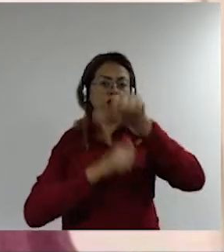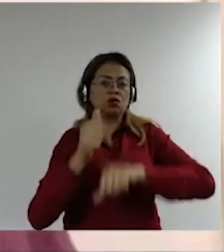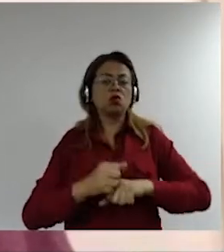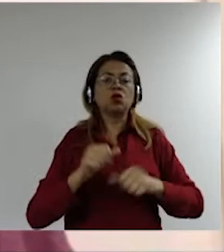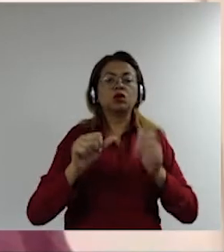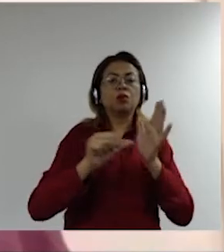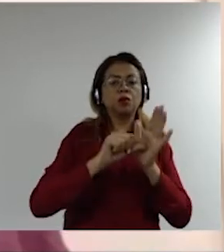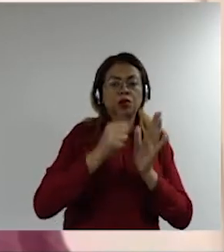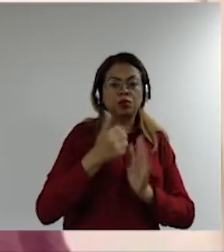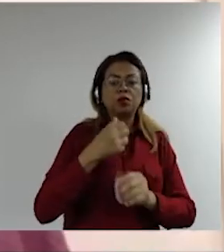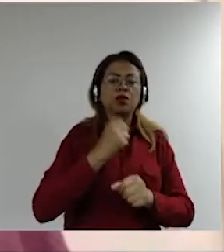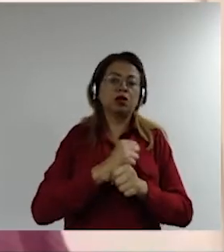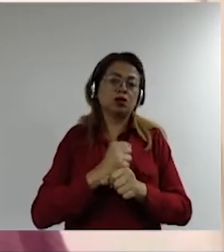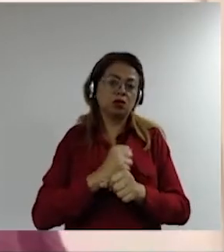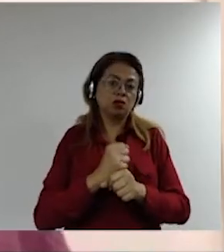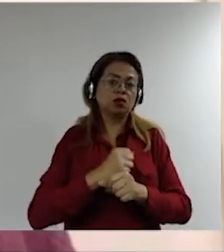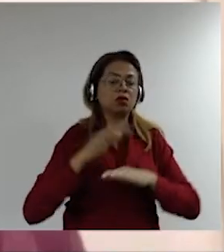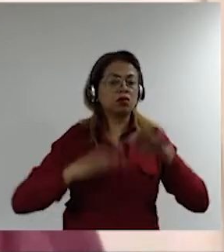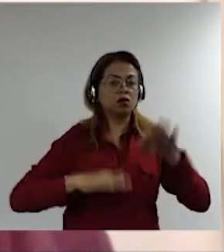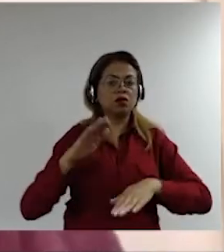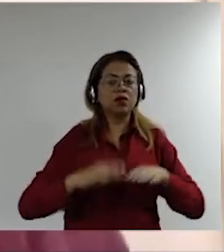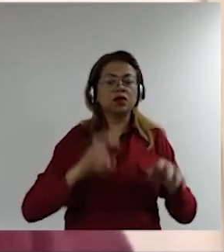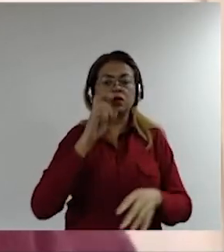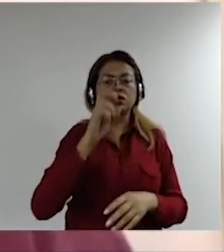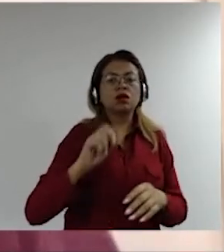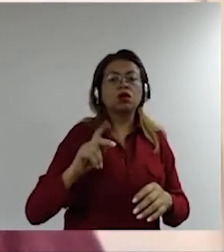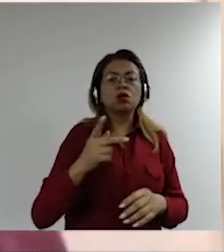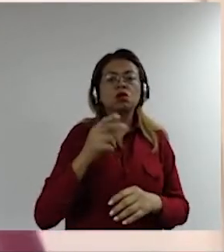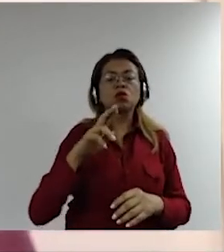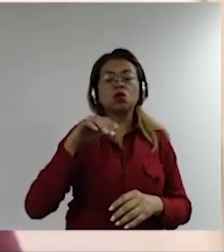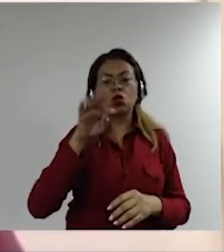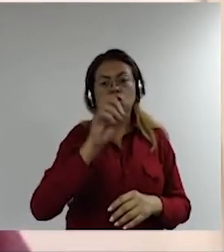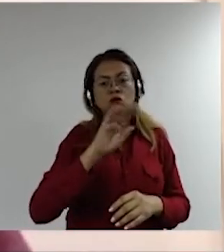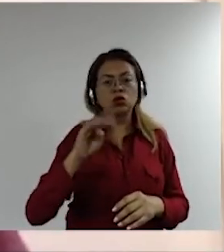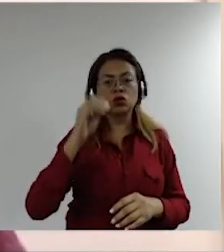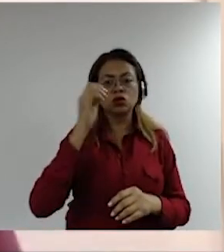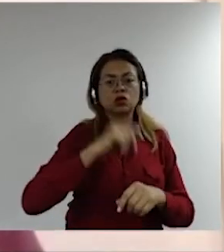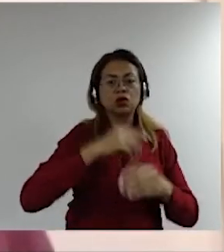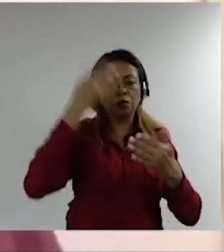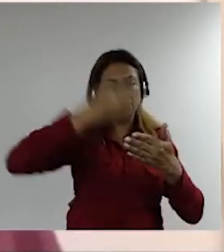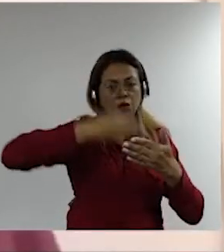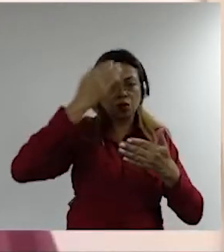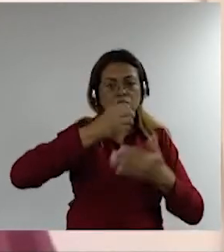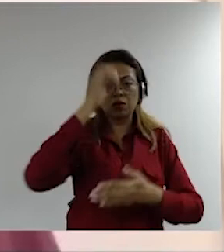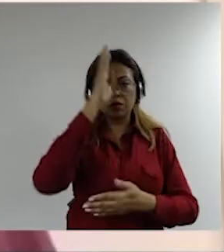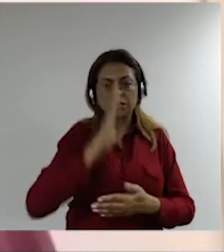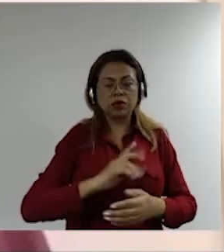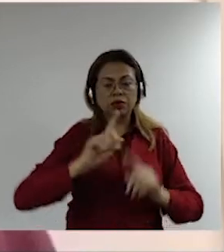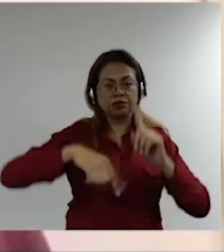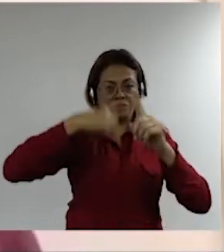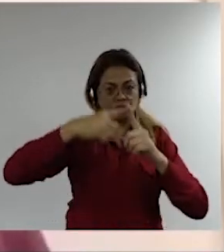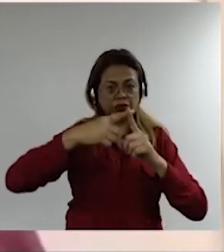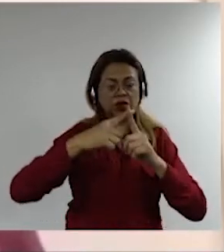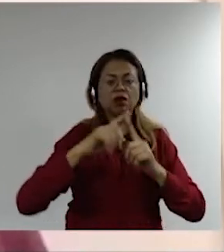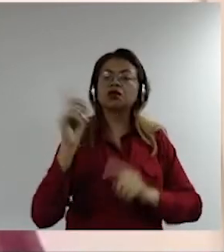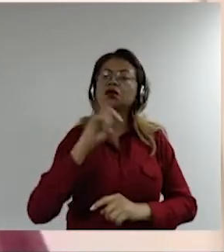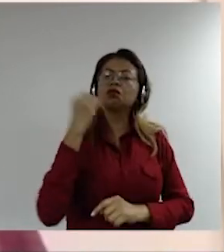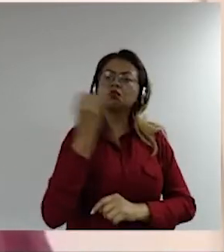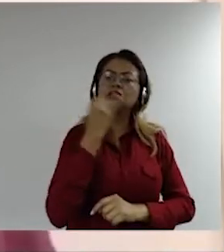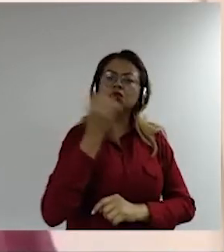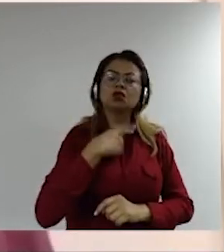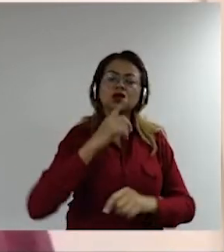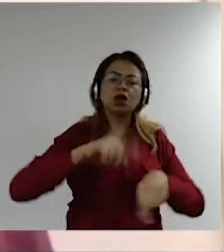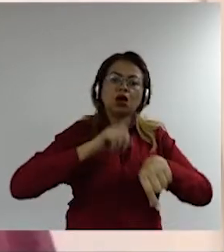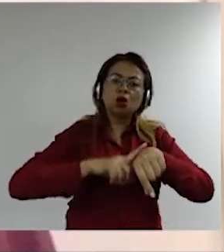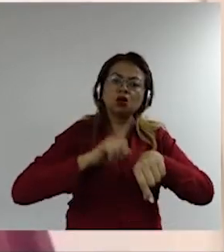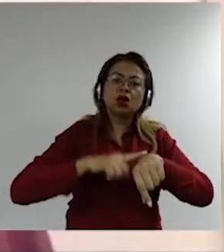aí um pouquinho, né, 5 pontos na Prova Brasil a mais. Então, o importante não é aumentar muito o tempo, é aumentar